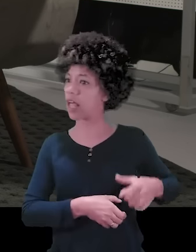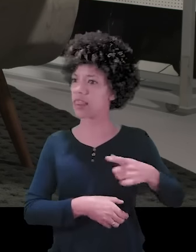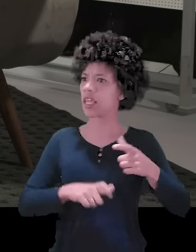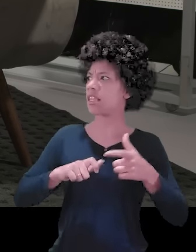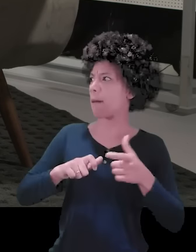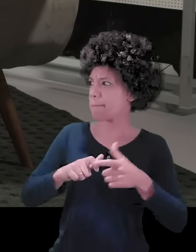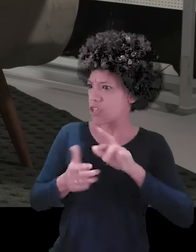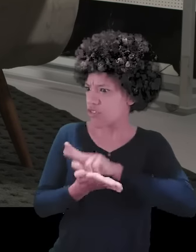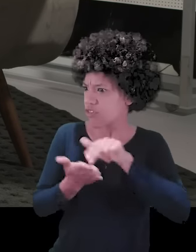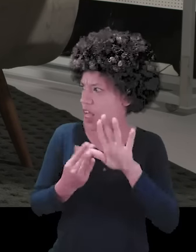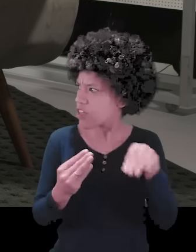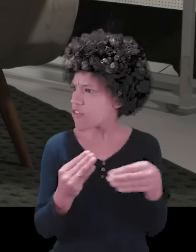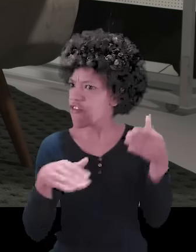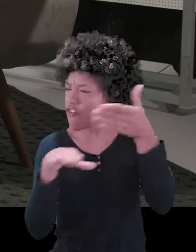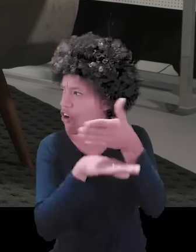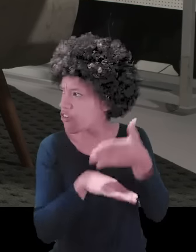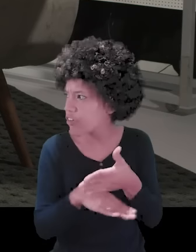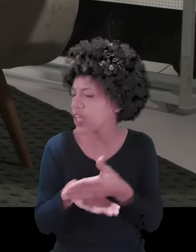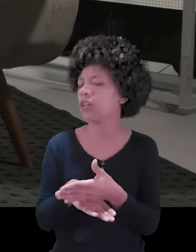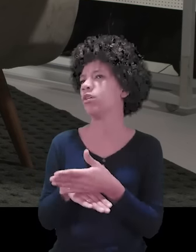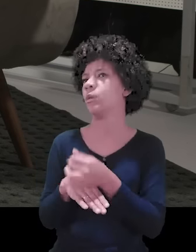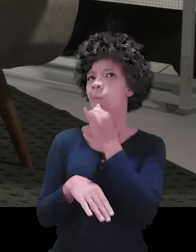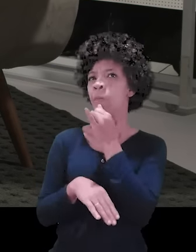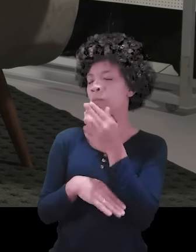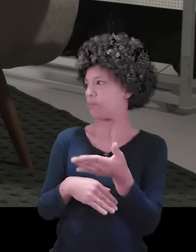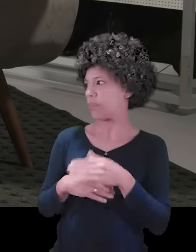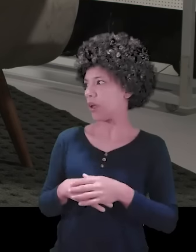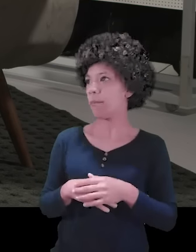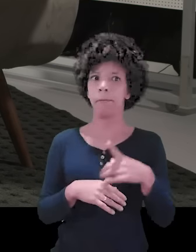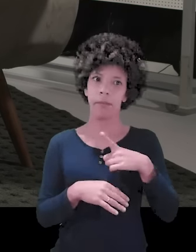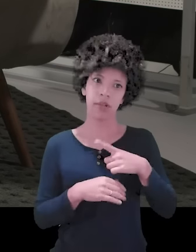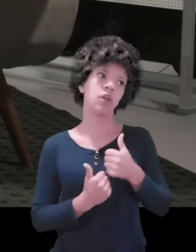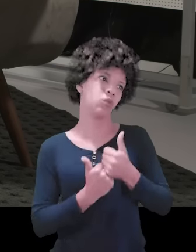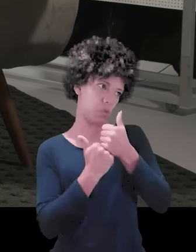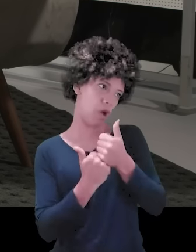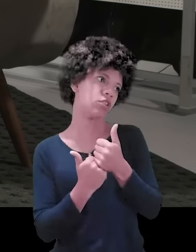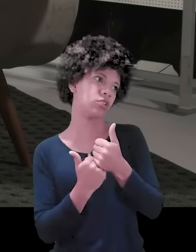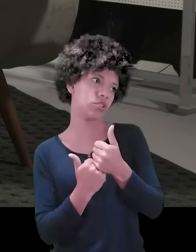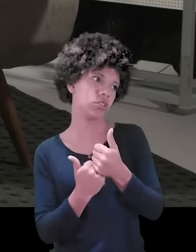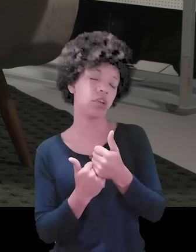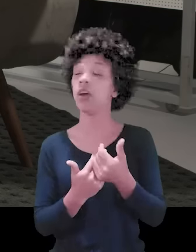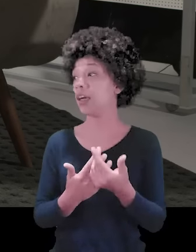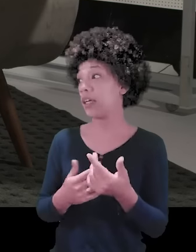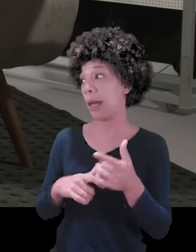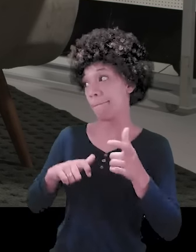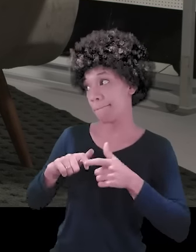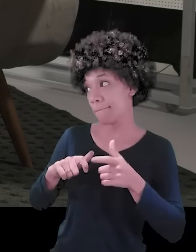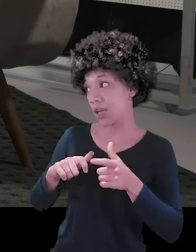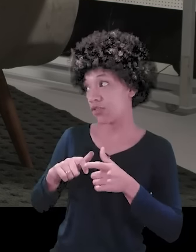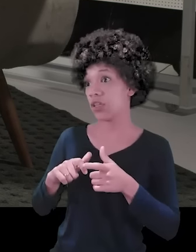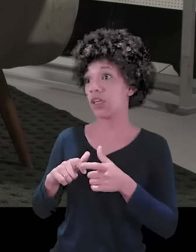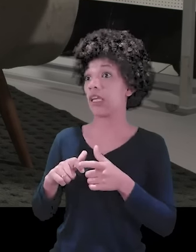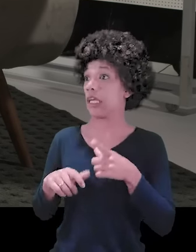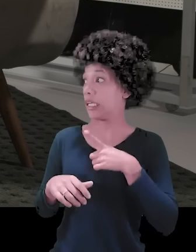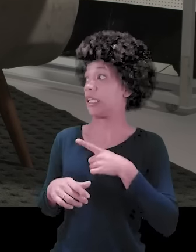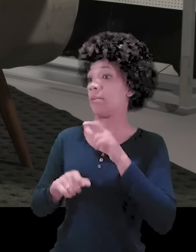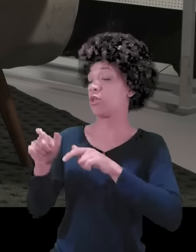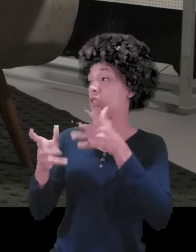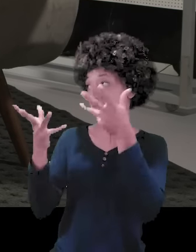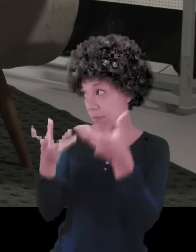tem que ter médico para caramba envolvido nisso tipo sabe o bradam e médico é um cara que tem